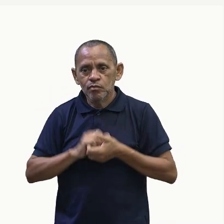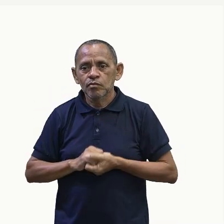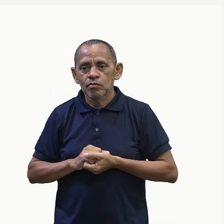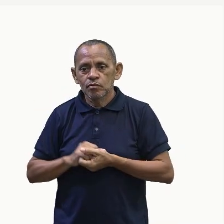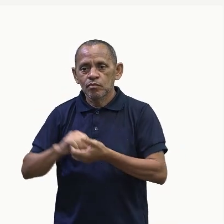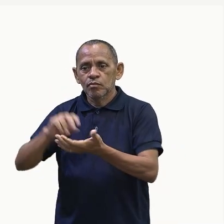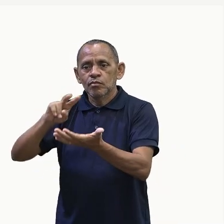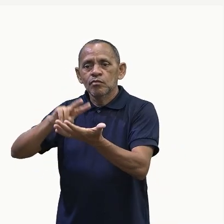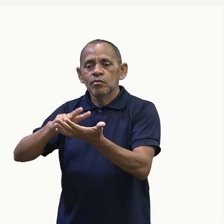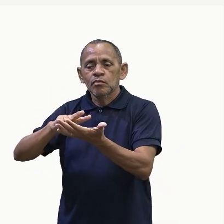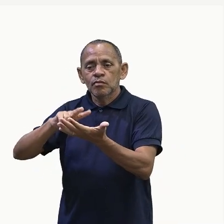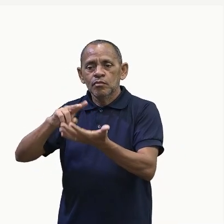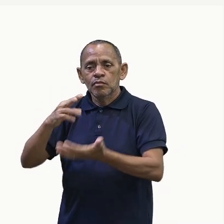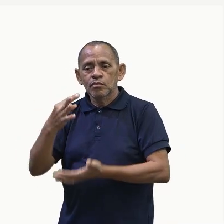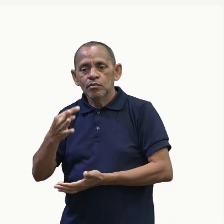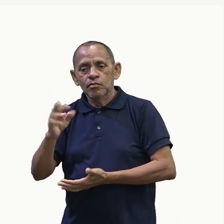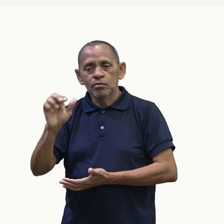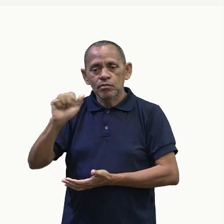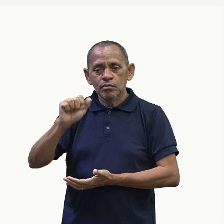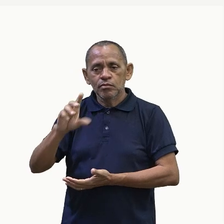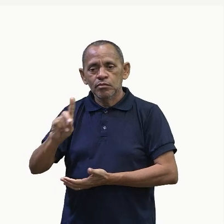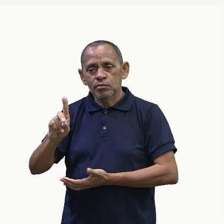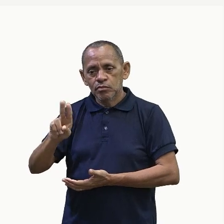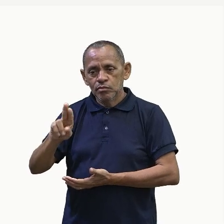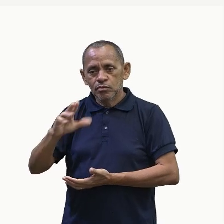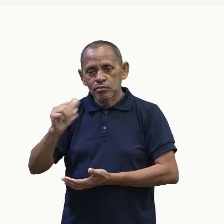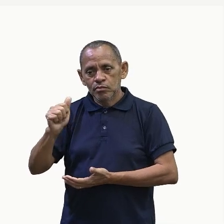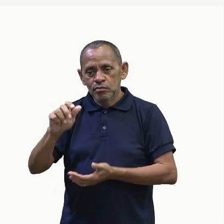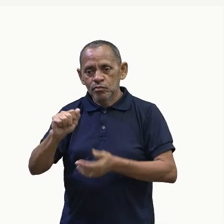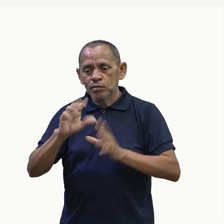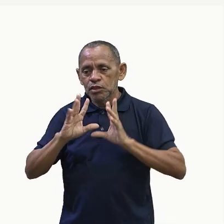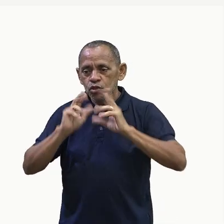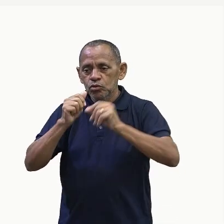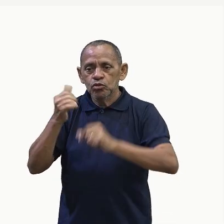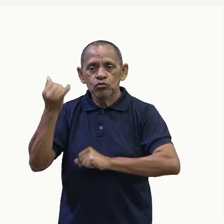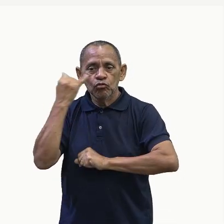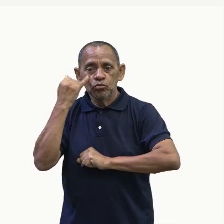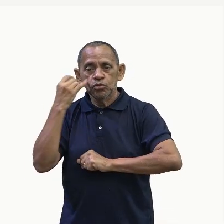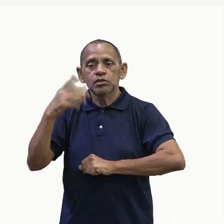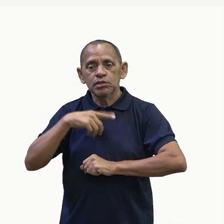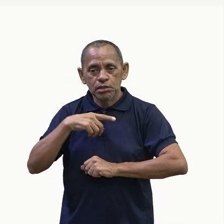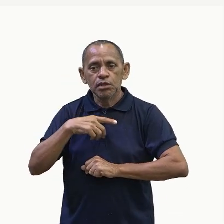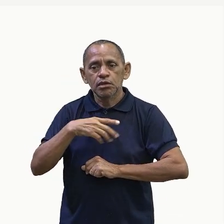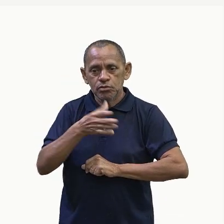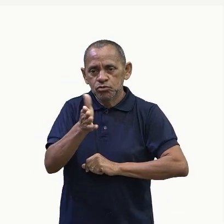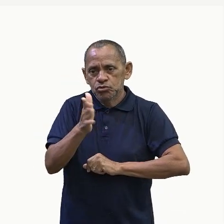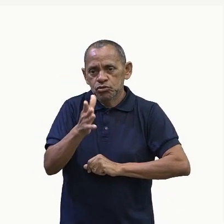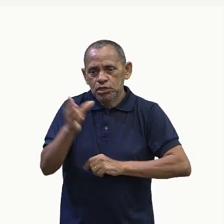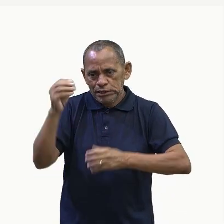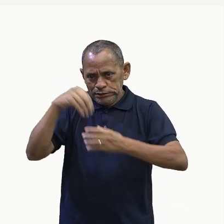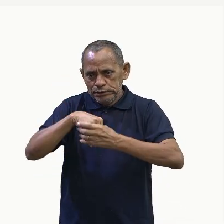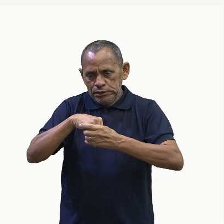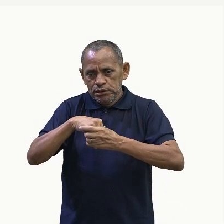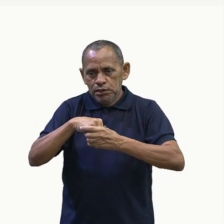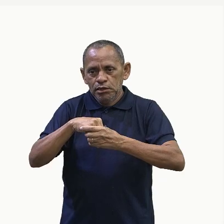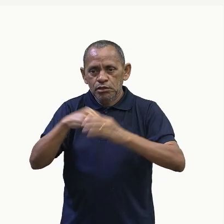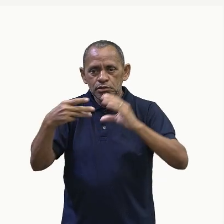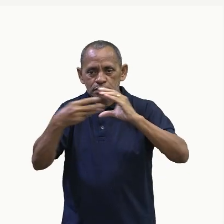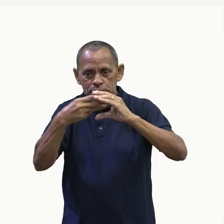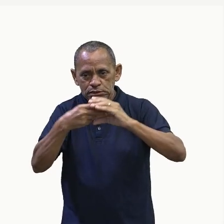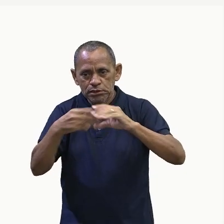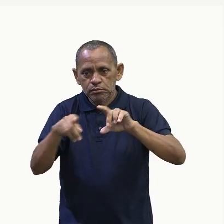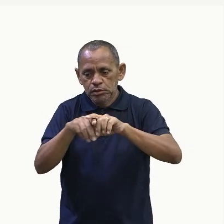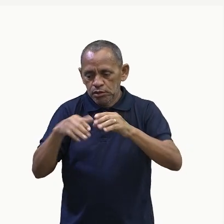tradução. Tradução de todas aquelas informações que estão lá contidas dentro do ribossomo. Então, ele é um processo